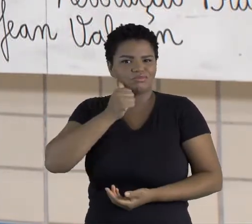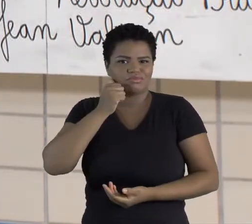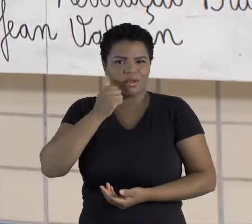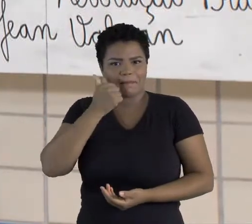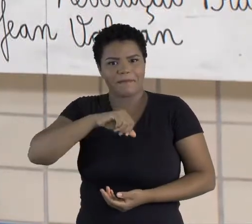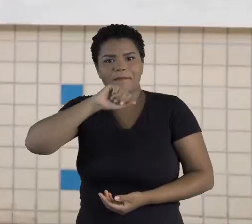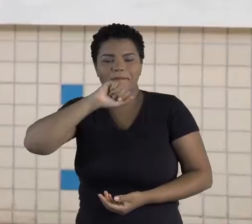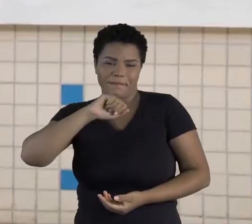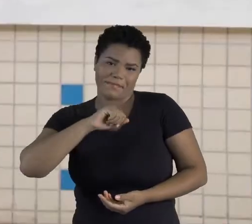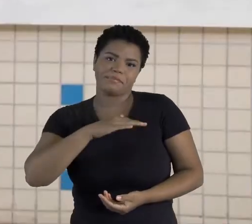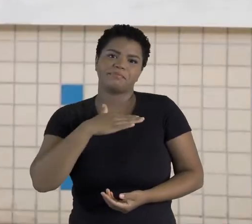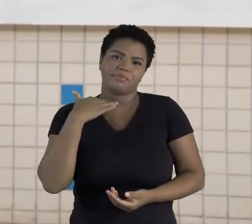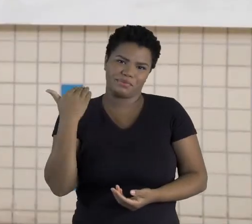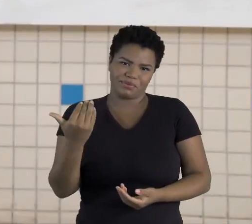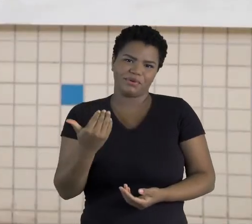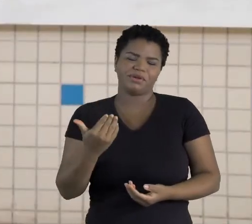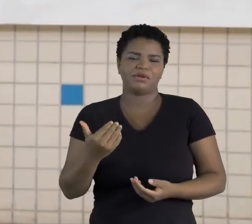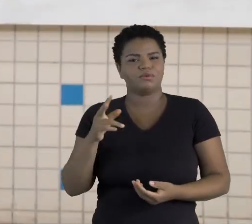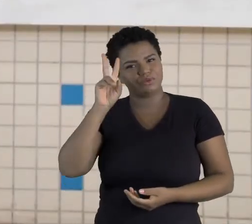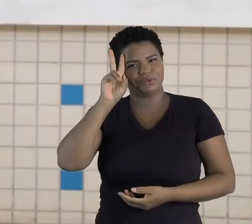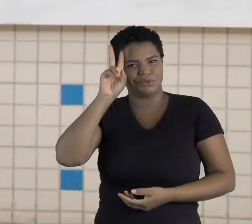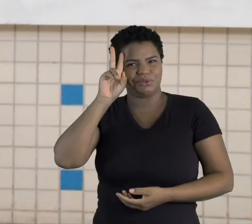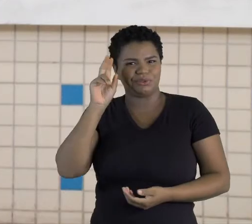Vamos ver a outra personagem?